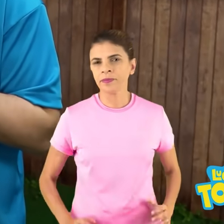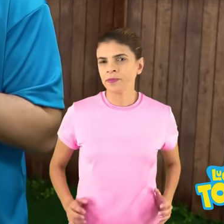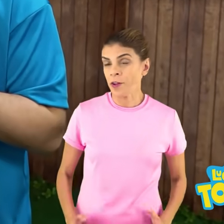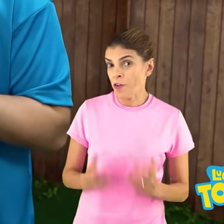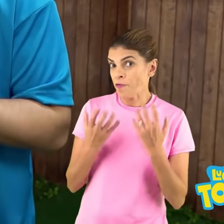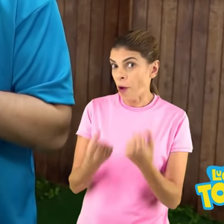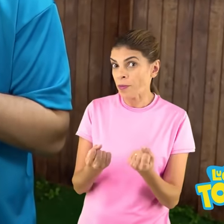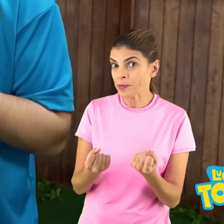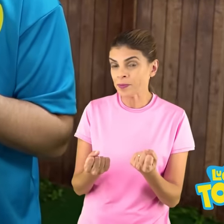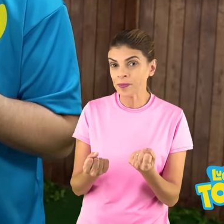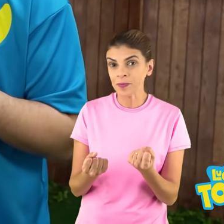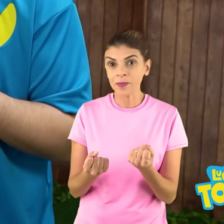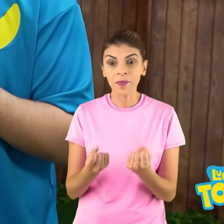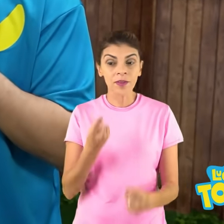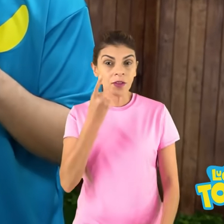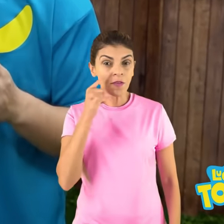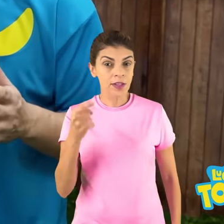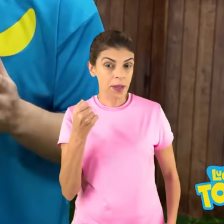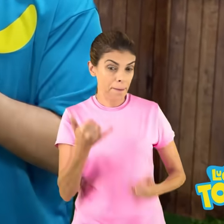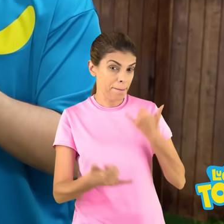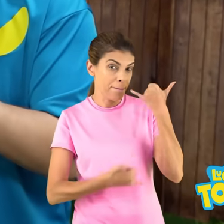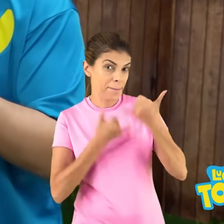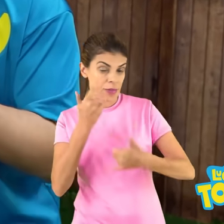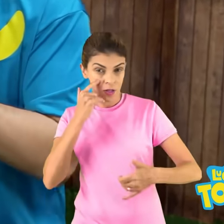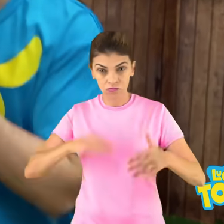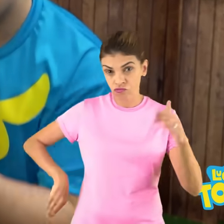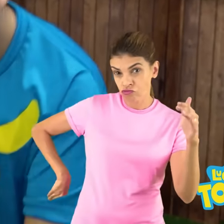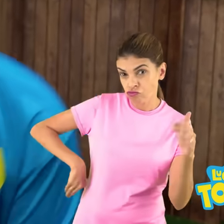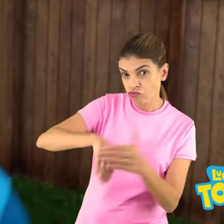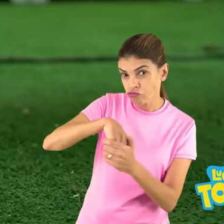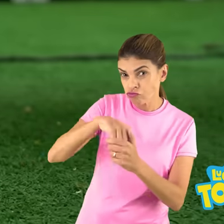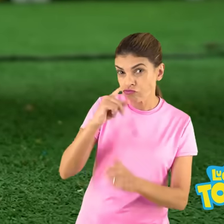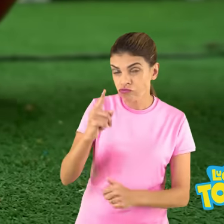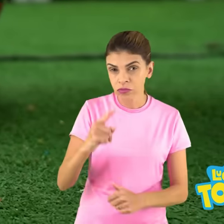Vamos lá? Eu quero ver você agarrando o meu chute.